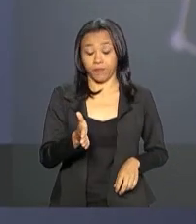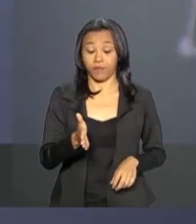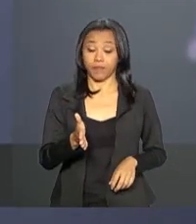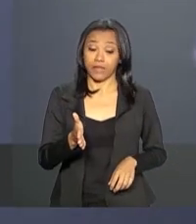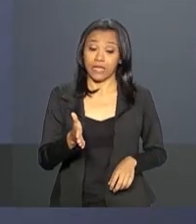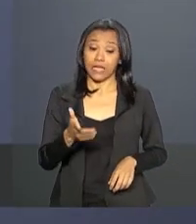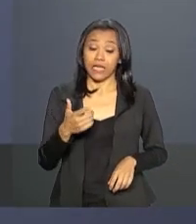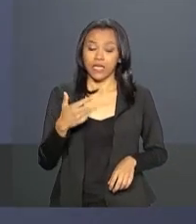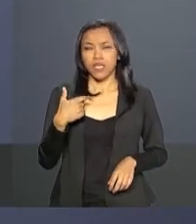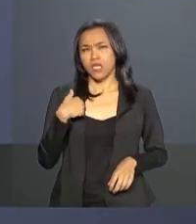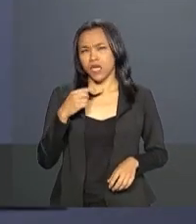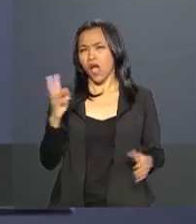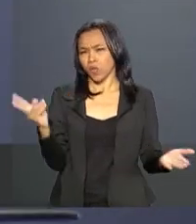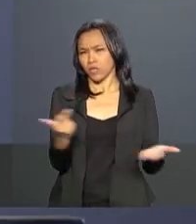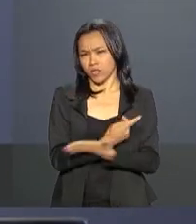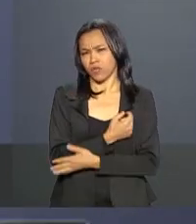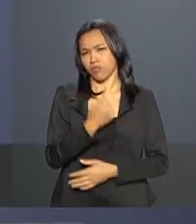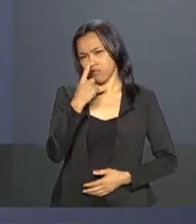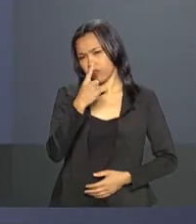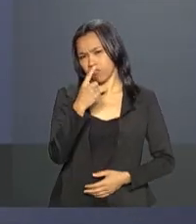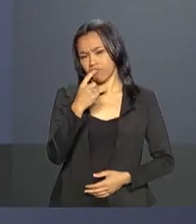episódio curioso. Uma ocasião eu recebi,